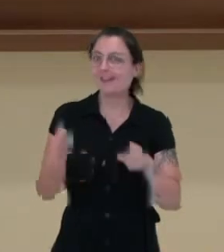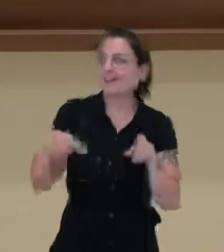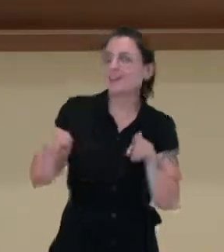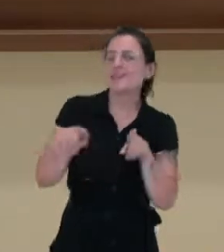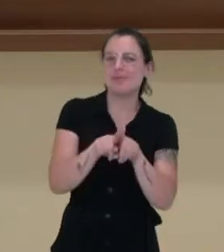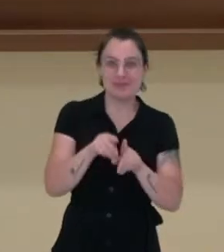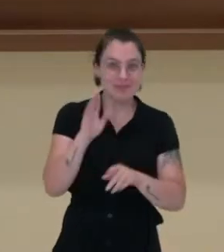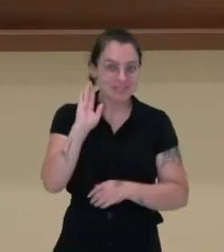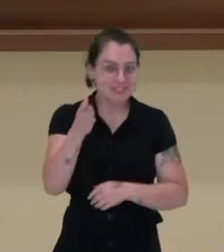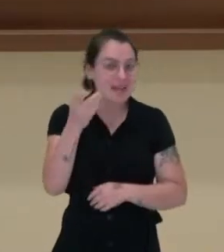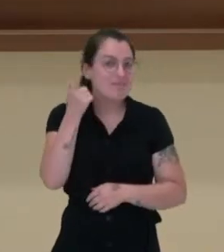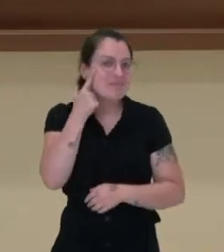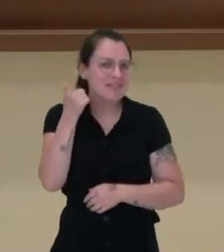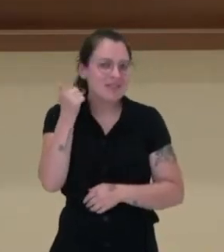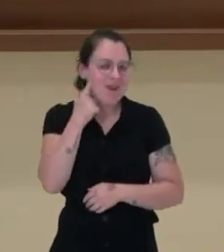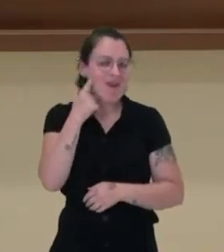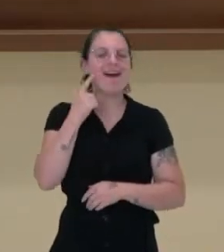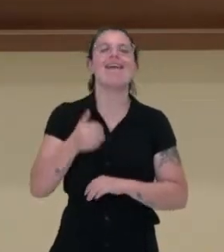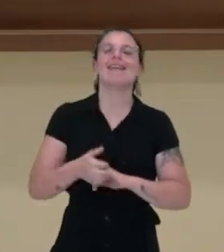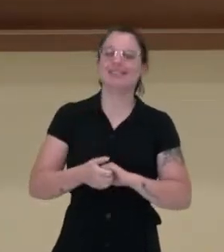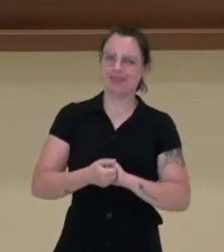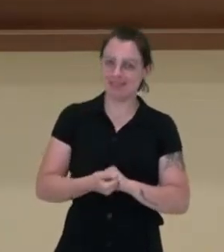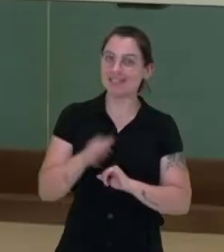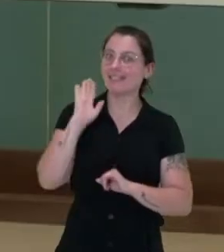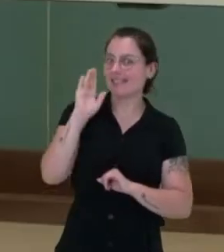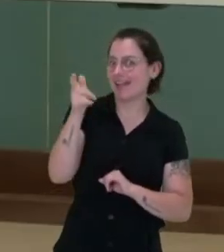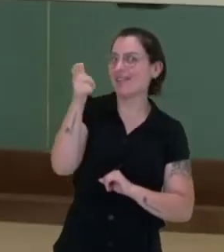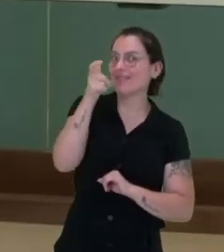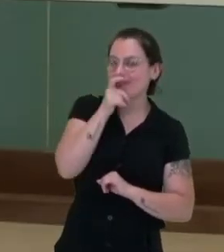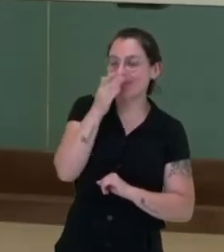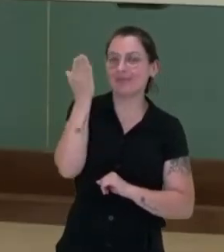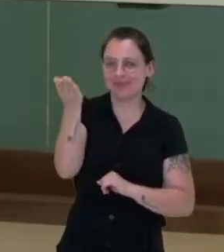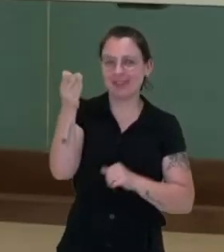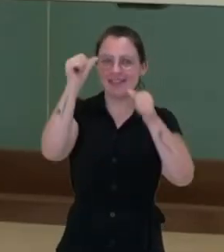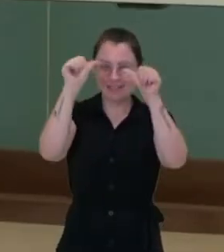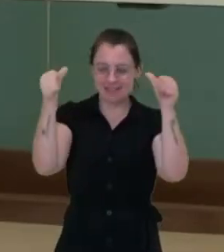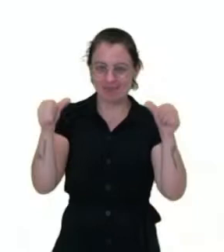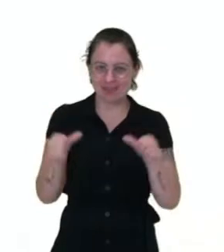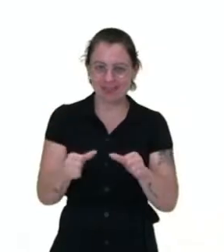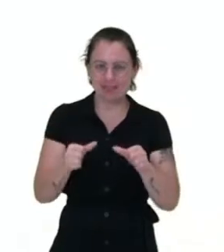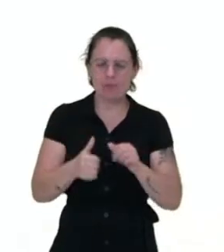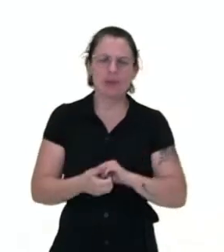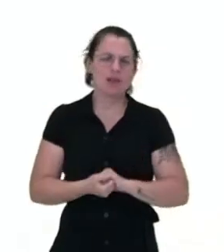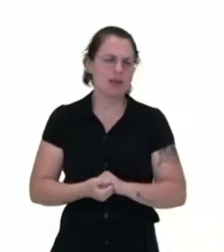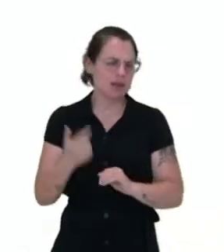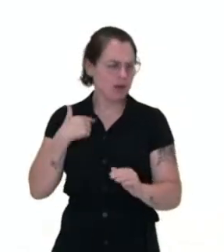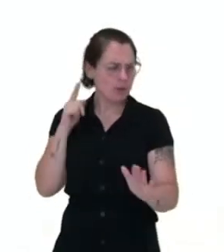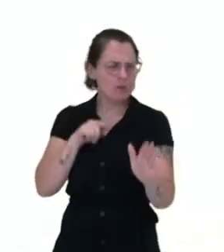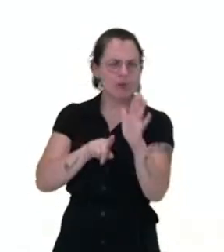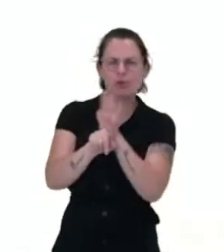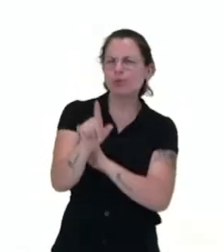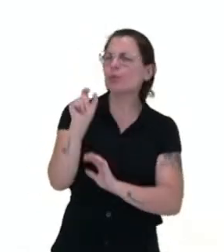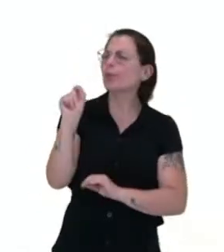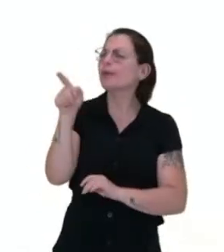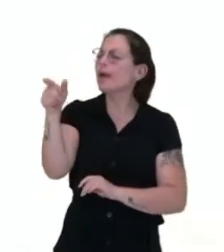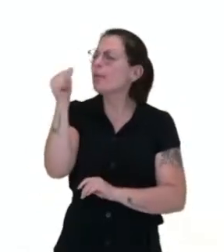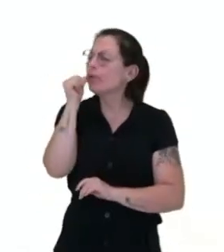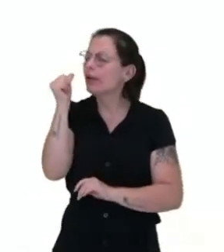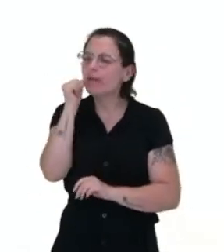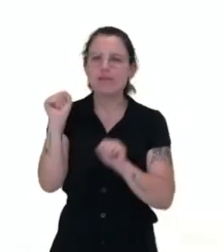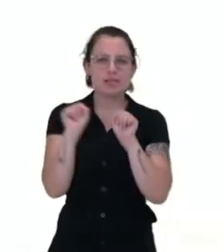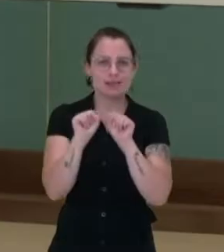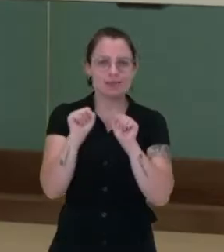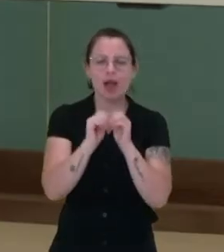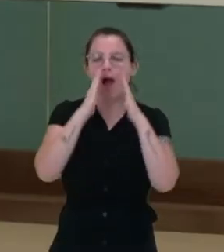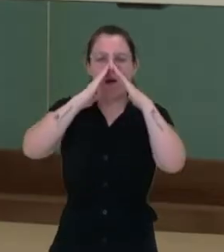Retornamos. E aí, olhou bem de perto nessa imagem? Então vamos olhar juntos. O que será que essa mulher está fazendo?